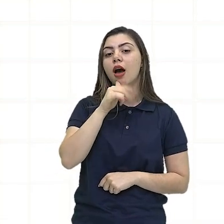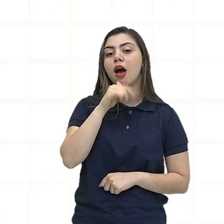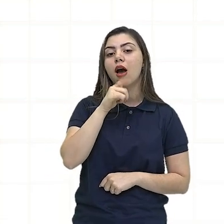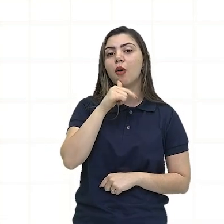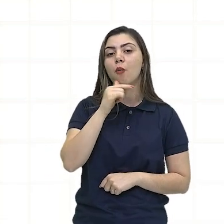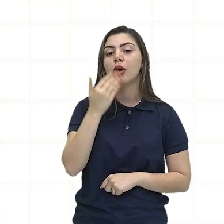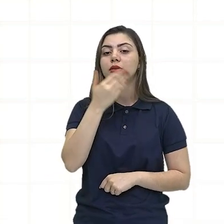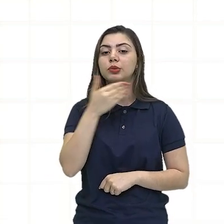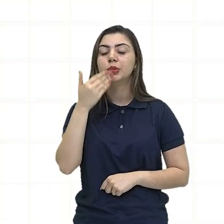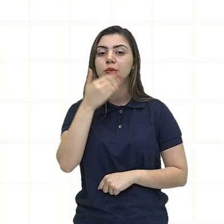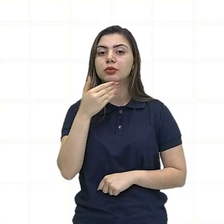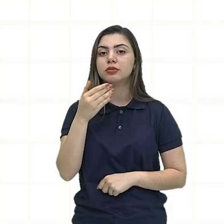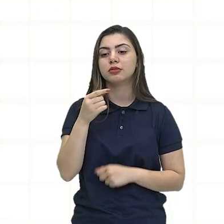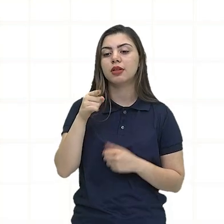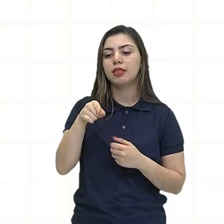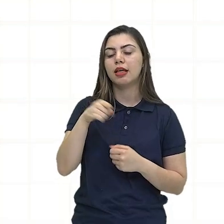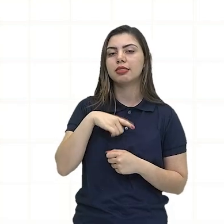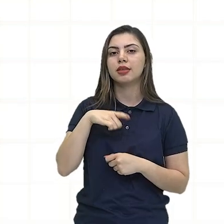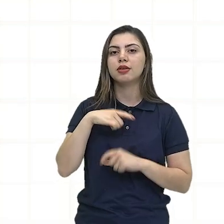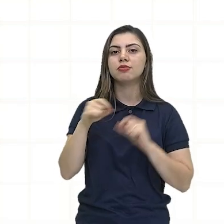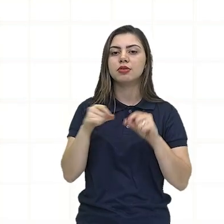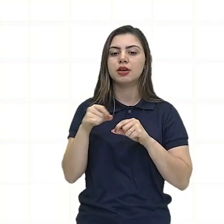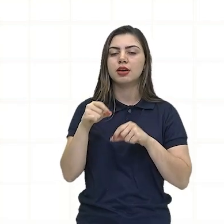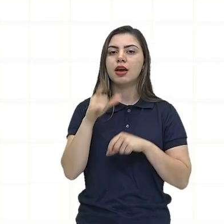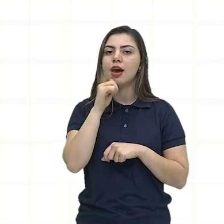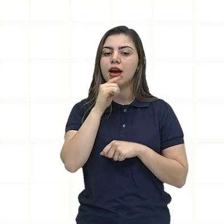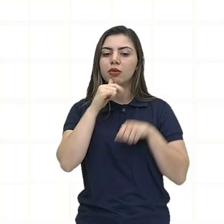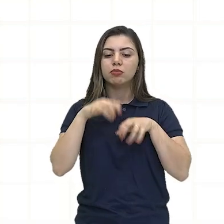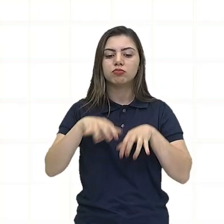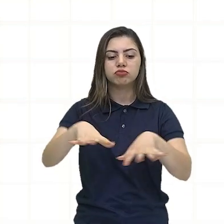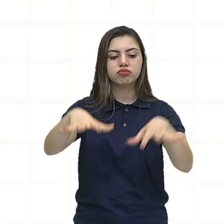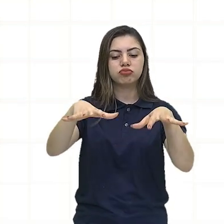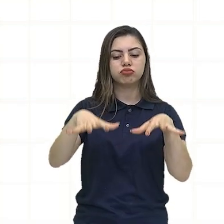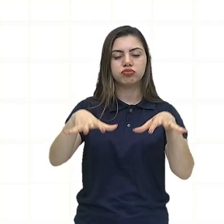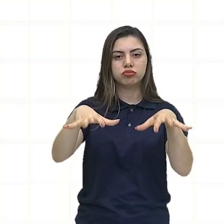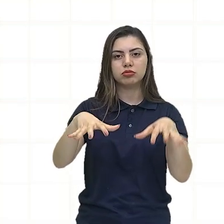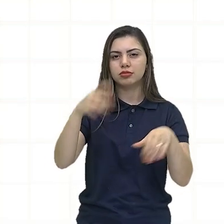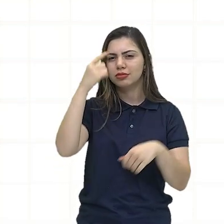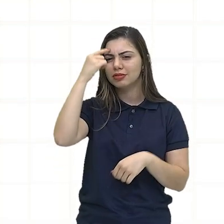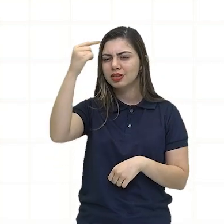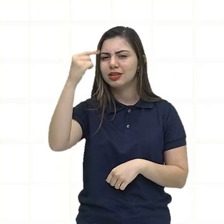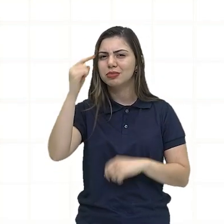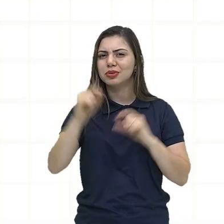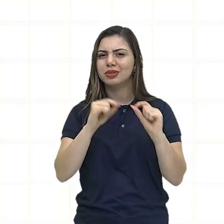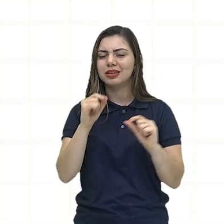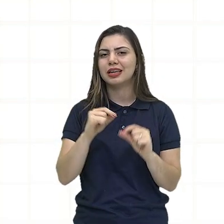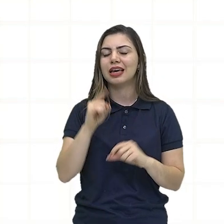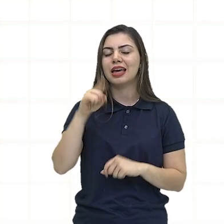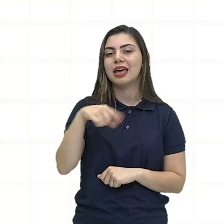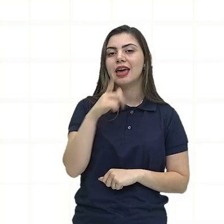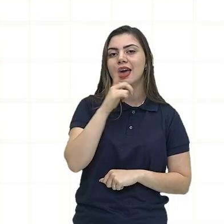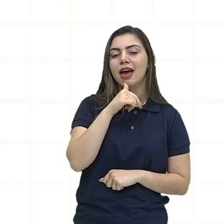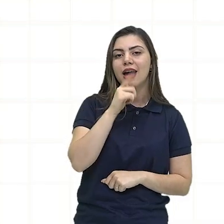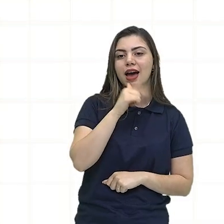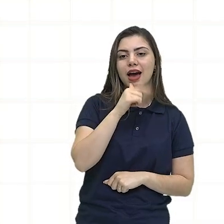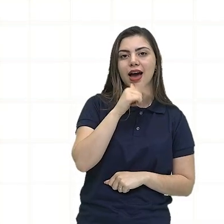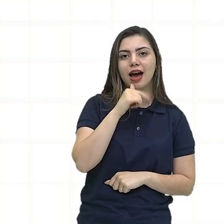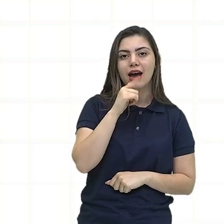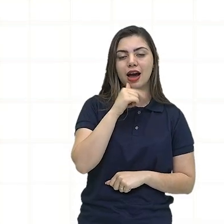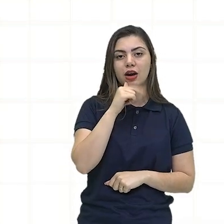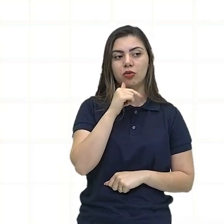para irrigação. Então, lembrando o que é irrigação? Irrigação é o fato de você levar a água de